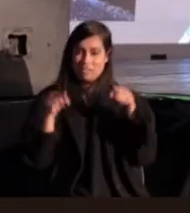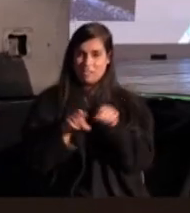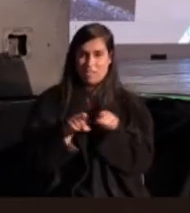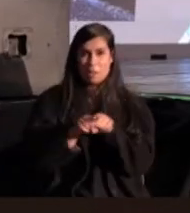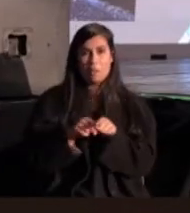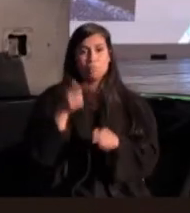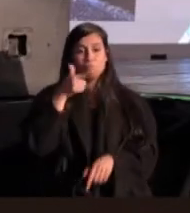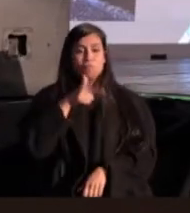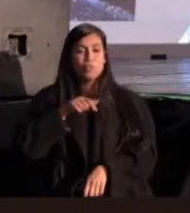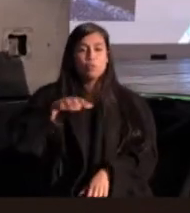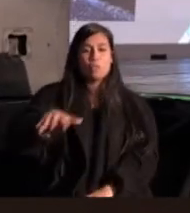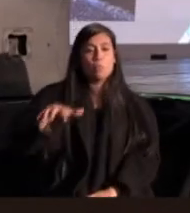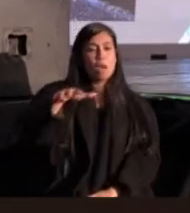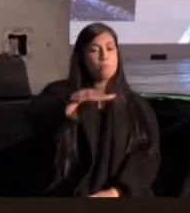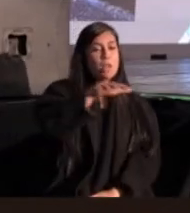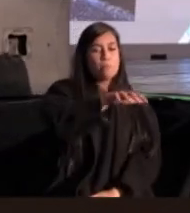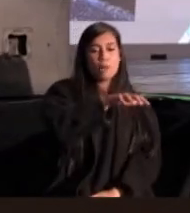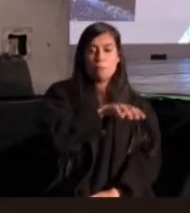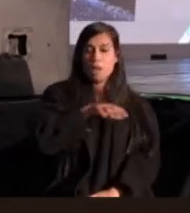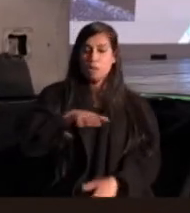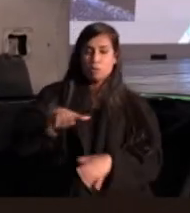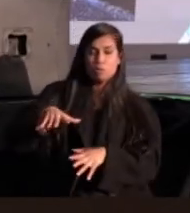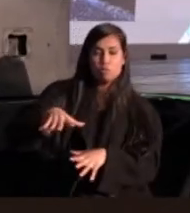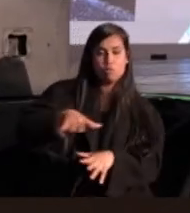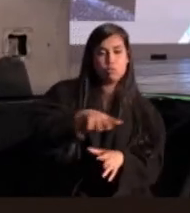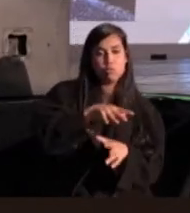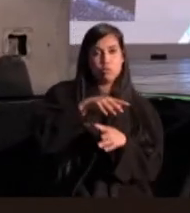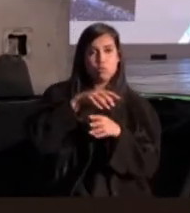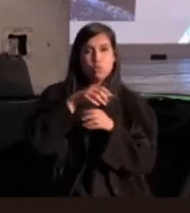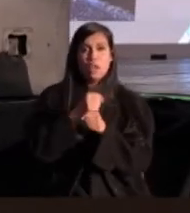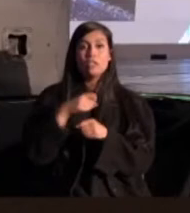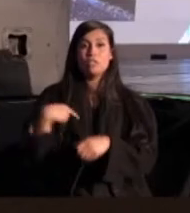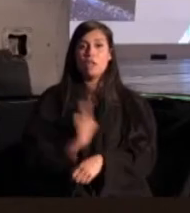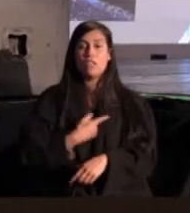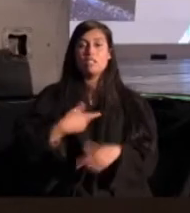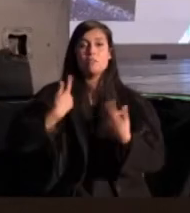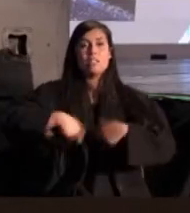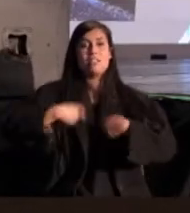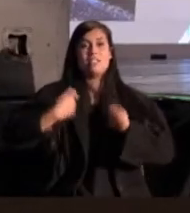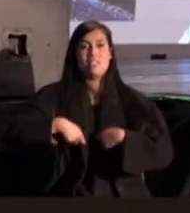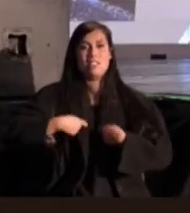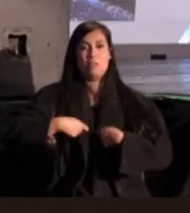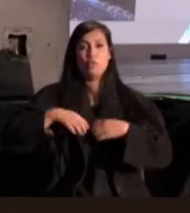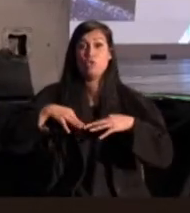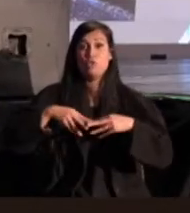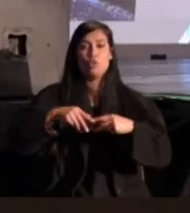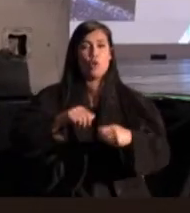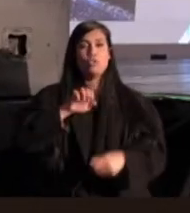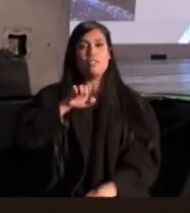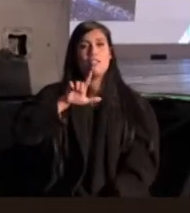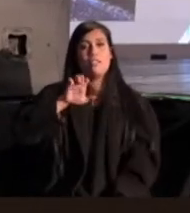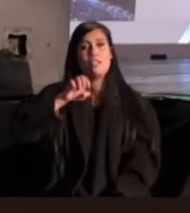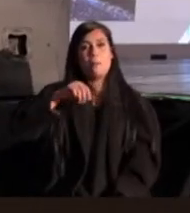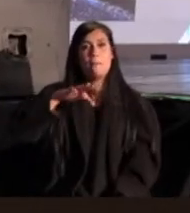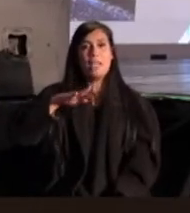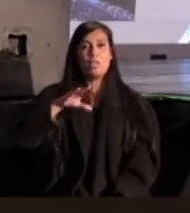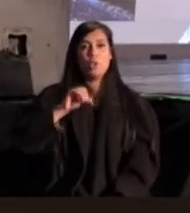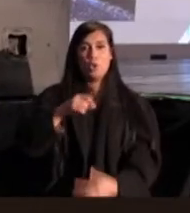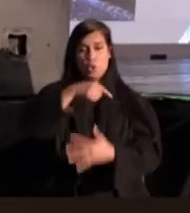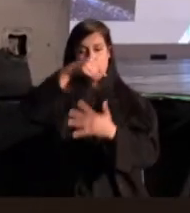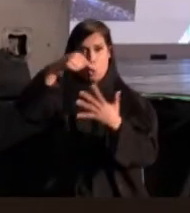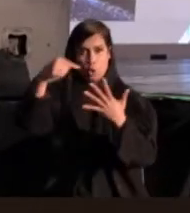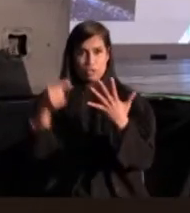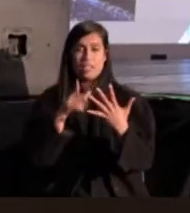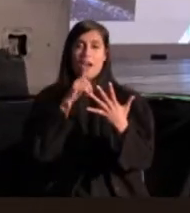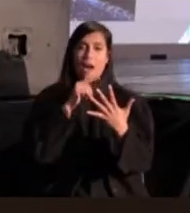possíveis. Então, conforme nós nos alimentamos, conforme nós percorremos um caminho, então